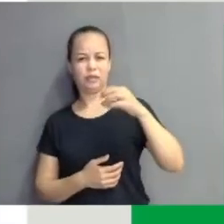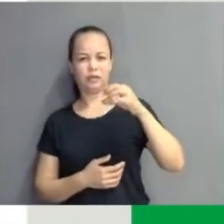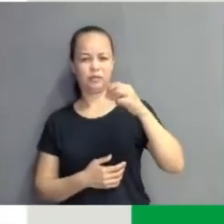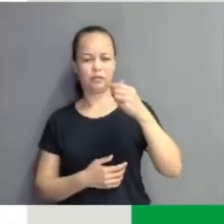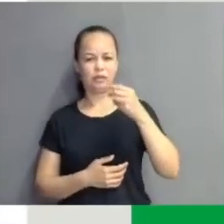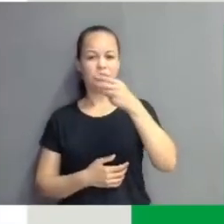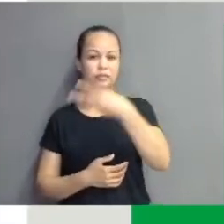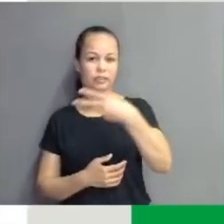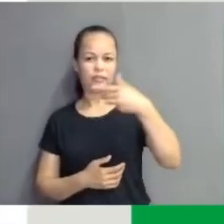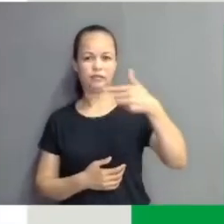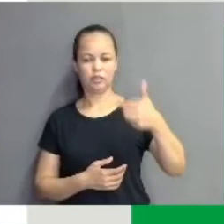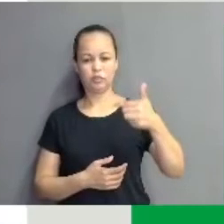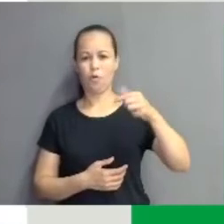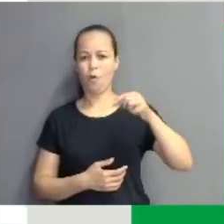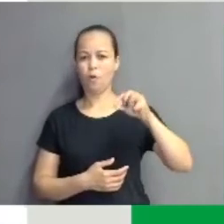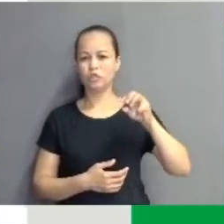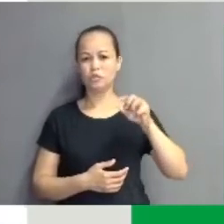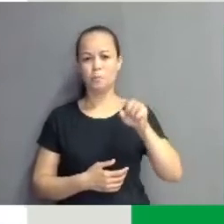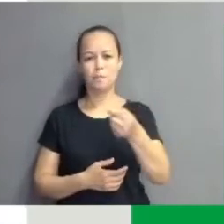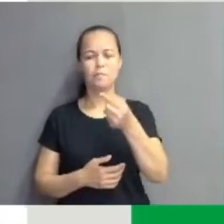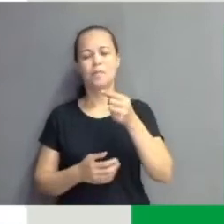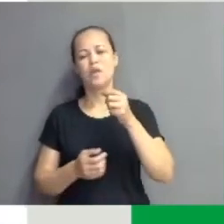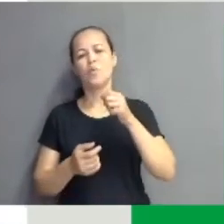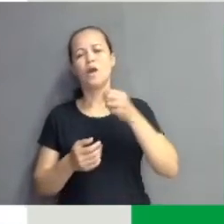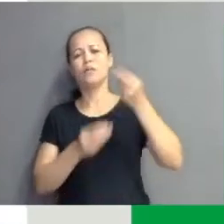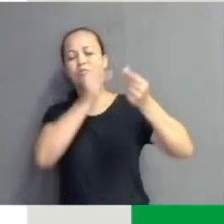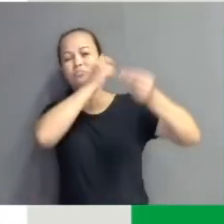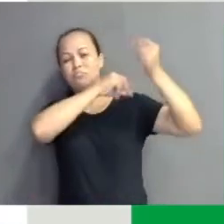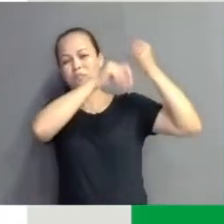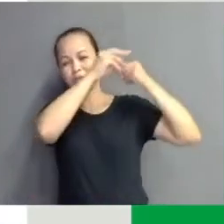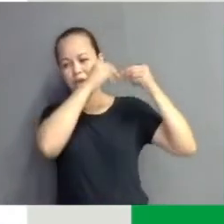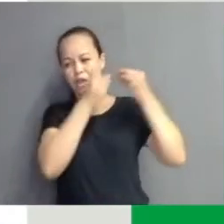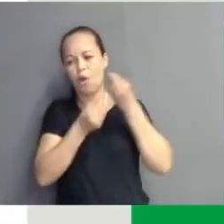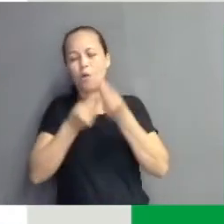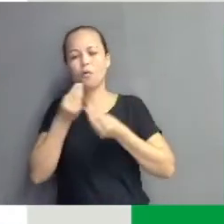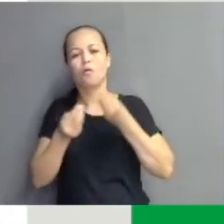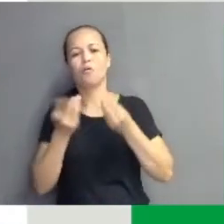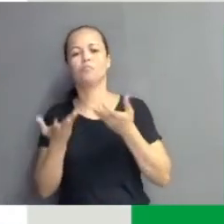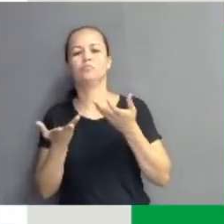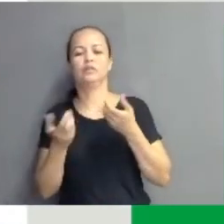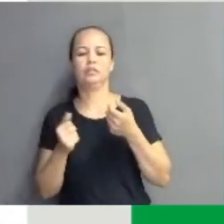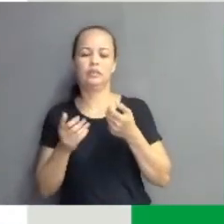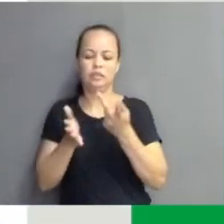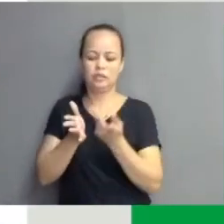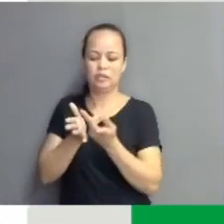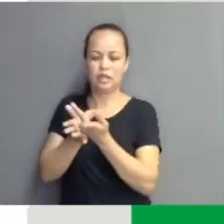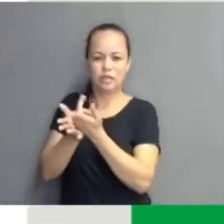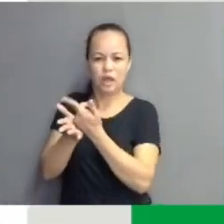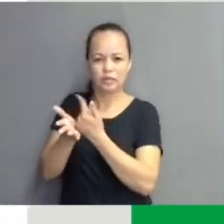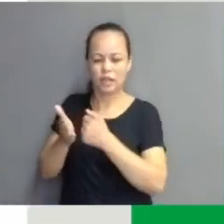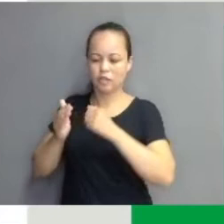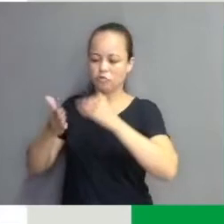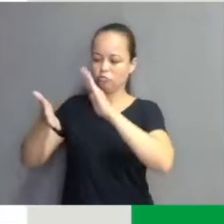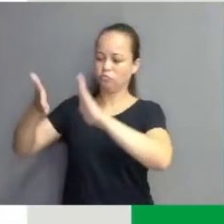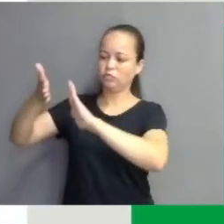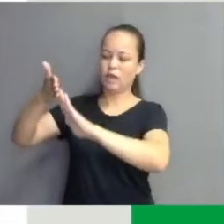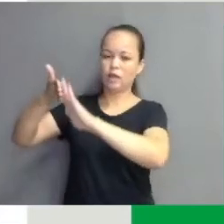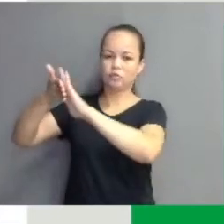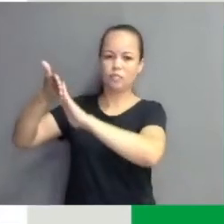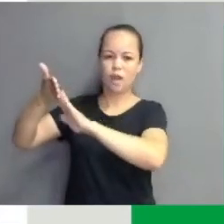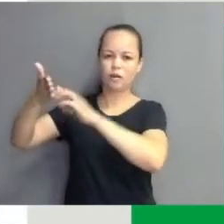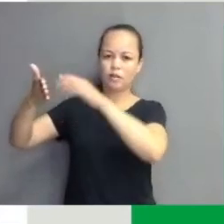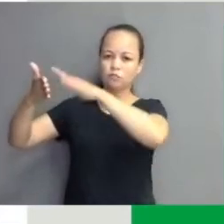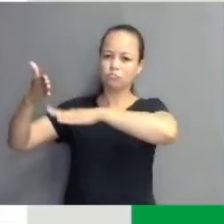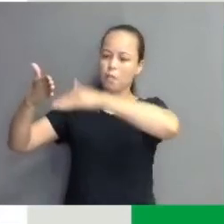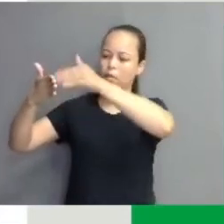Anos Atrás milhares de anos era forma era feita através de desenhos nas paredes das cavernas